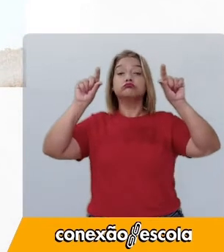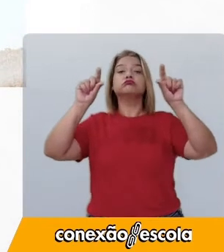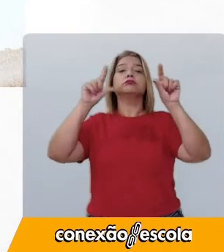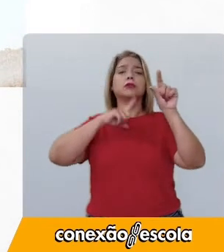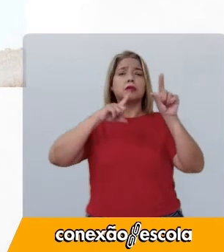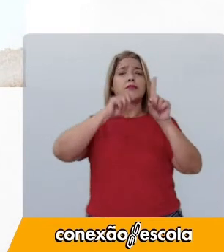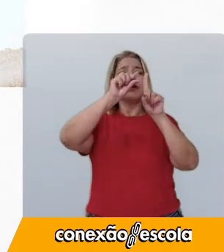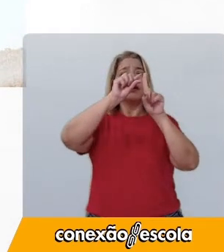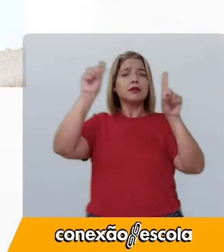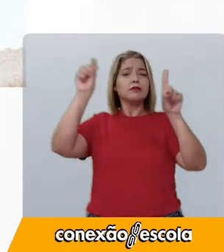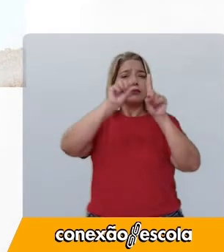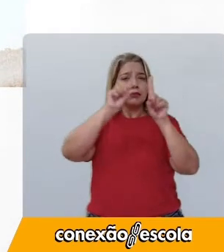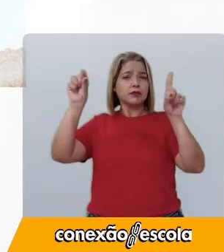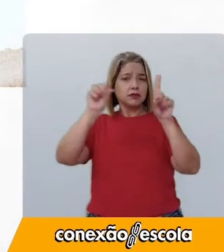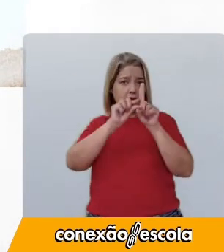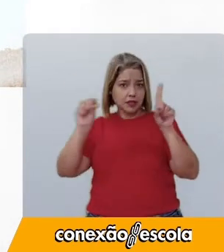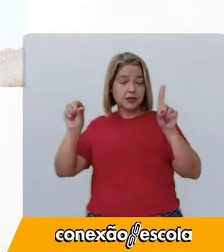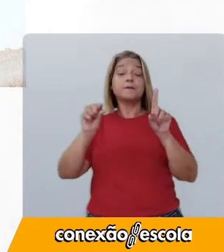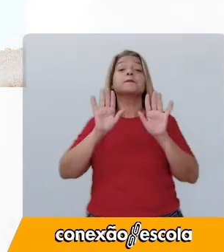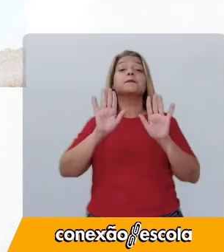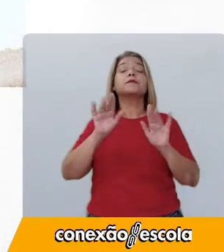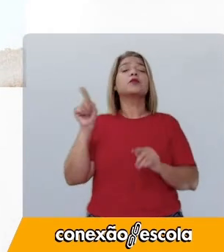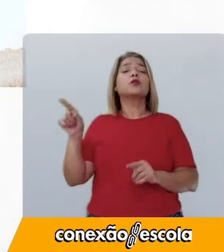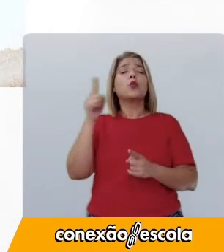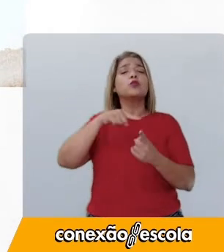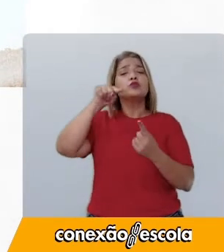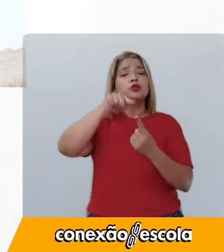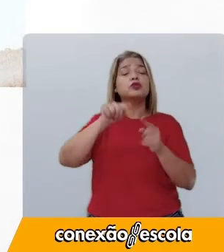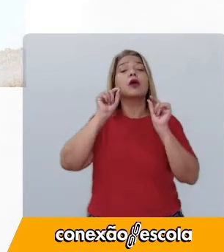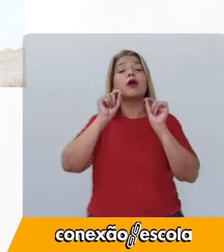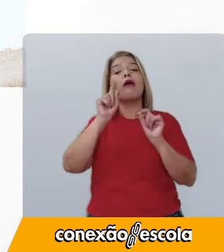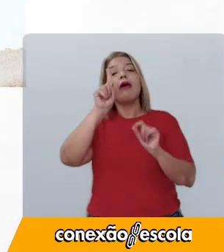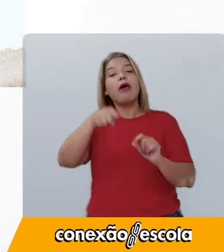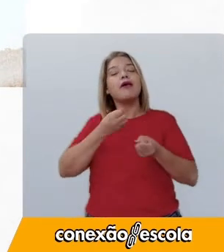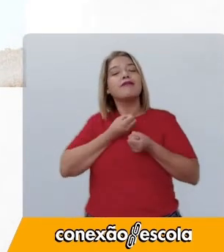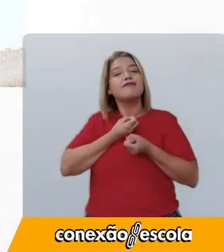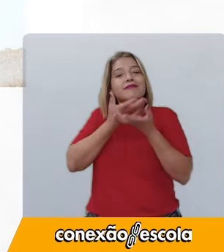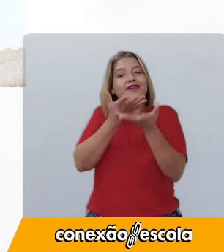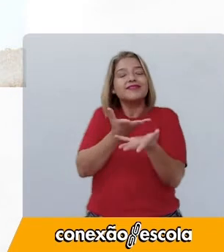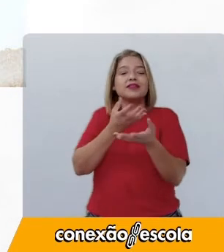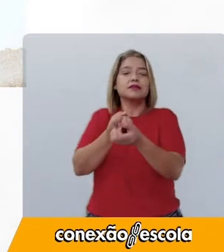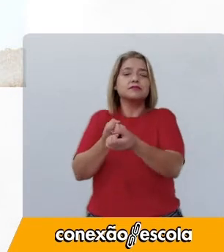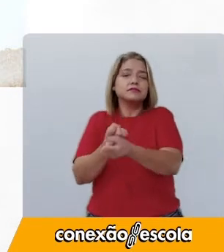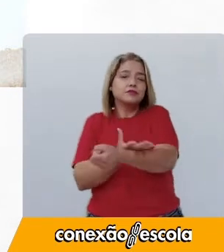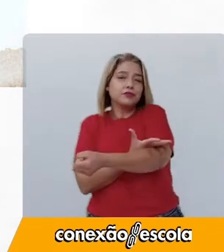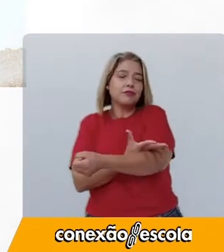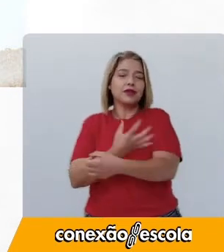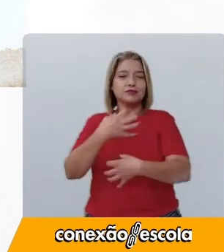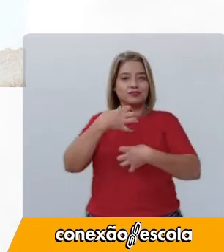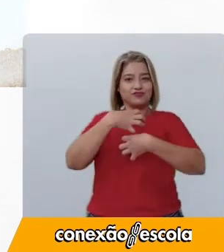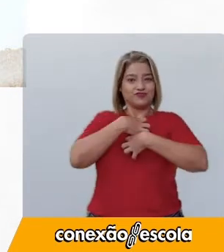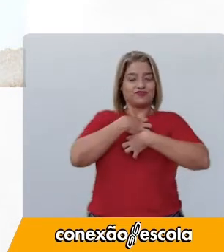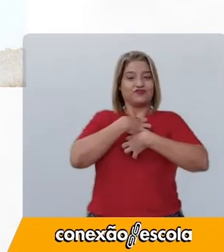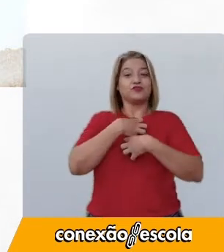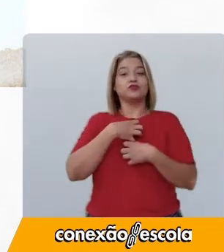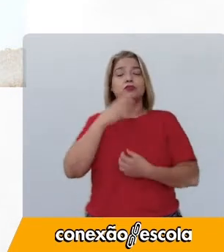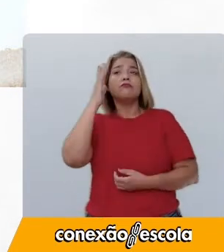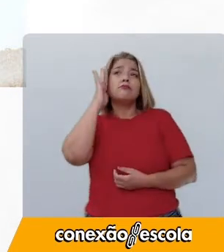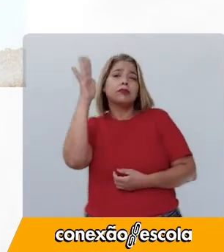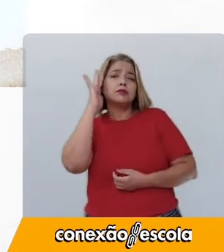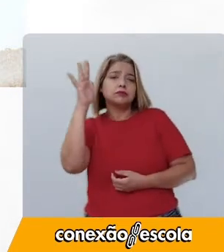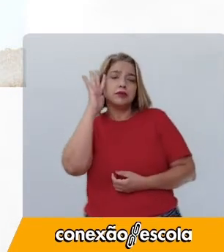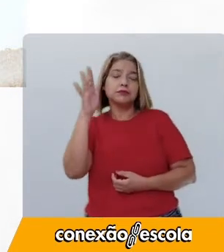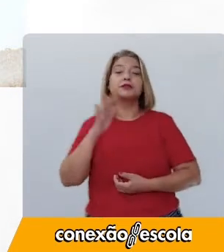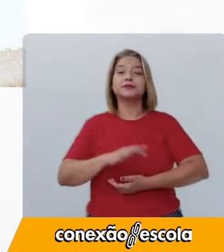estrofes. Sua finalidade é expressar algum sentimento, emoção ou